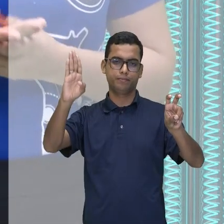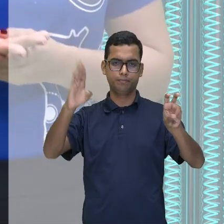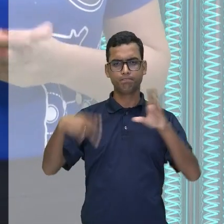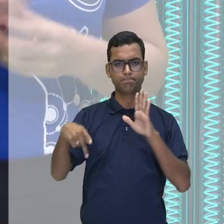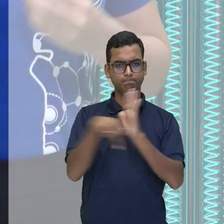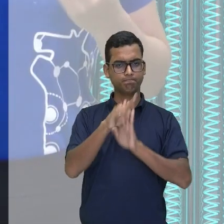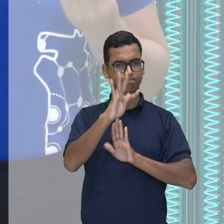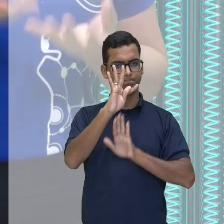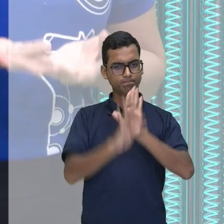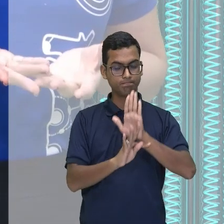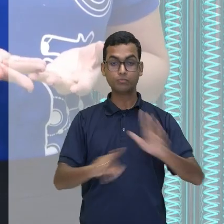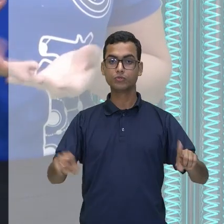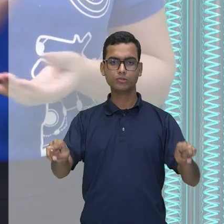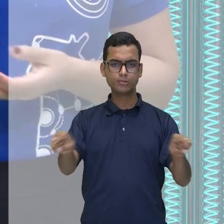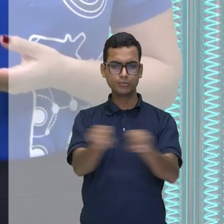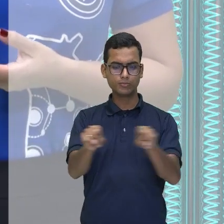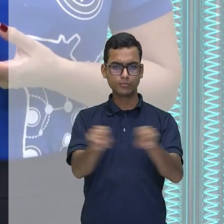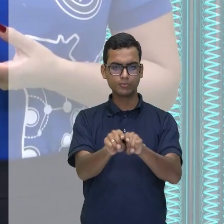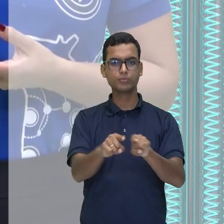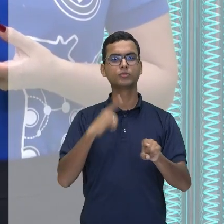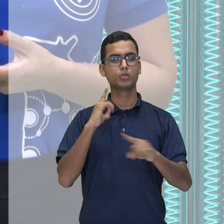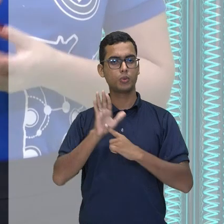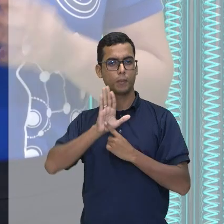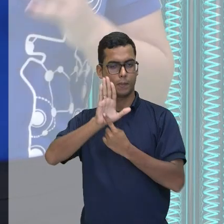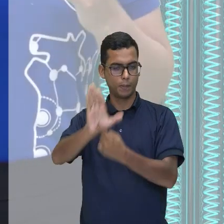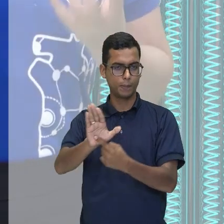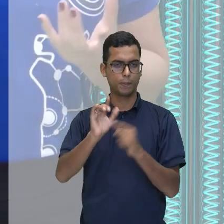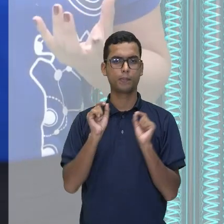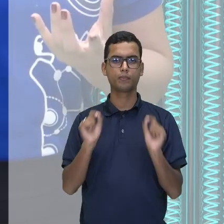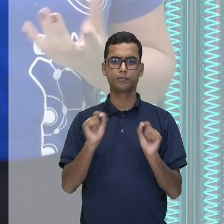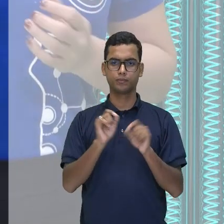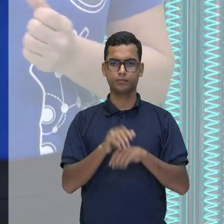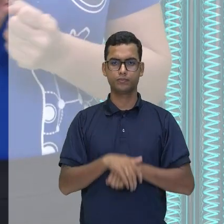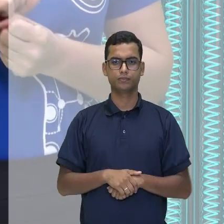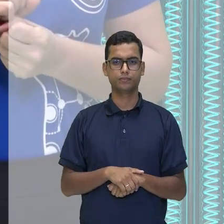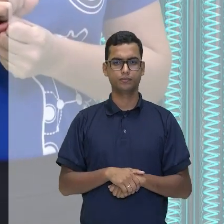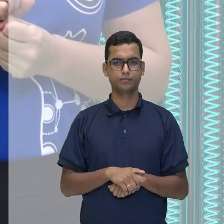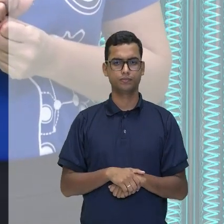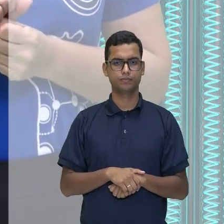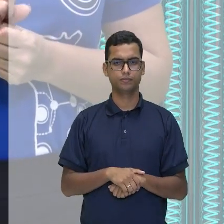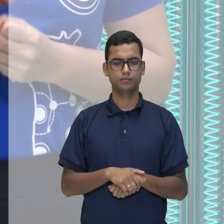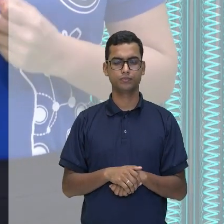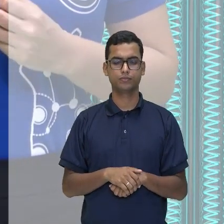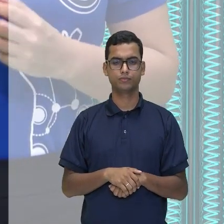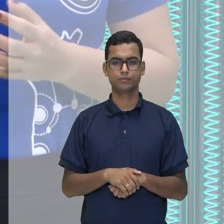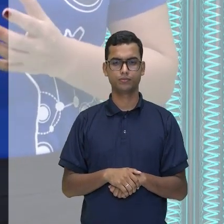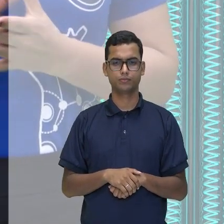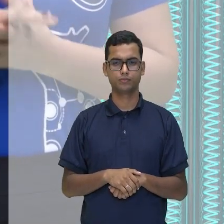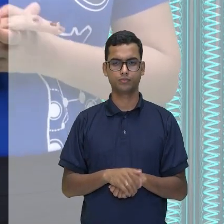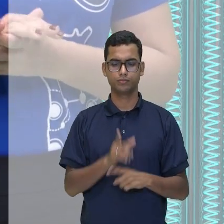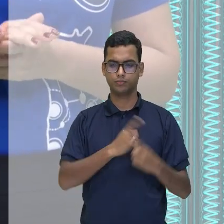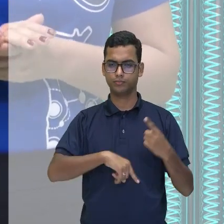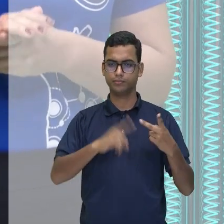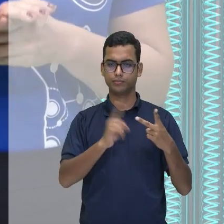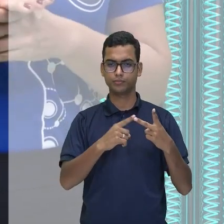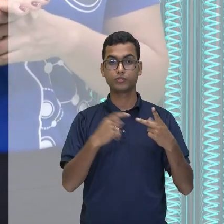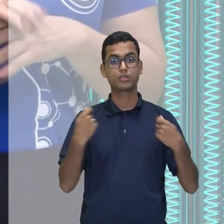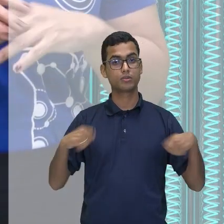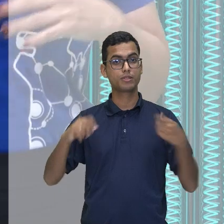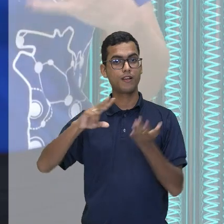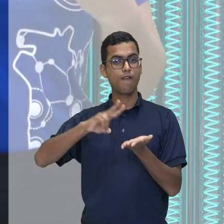juntamente com o texto, o assunto do texto, lá o título, você vai precisar também usar o